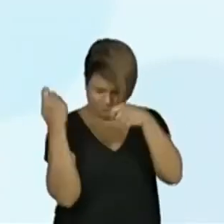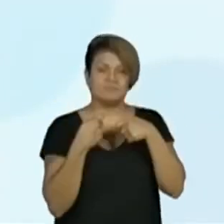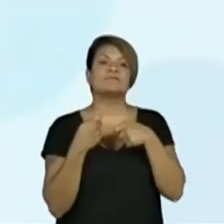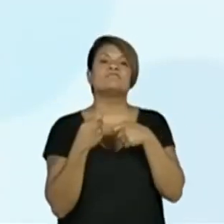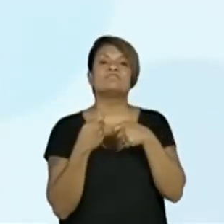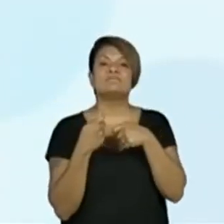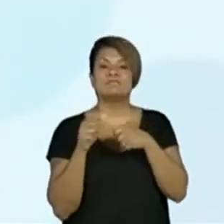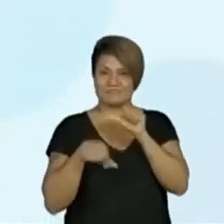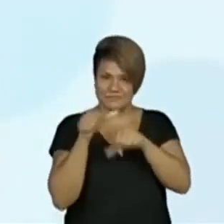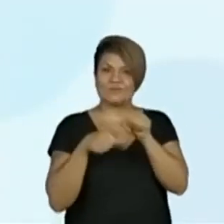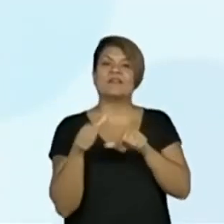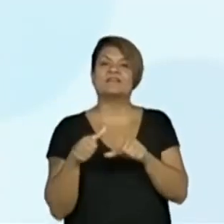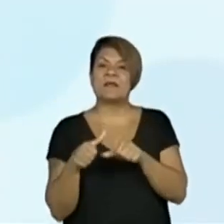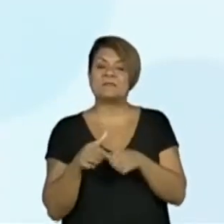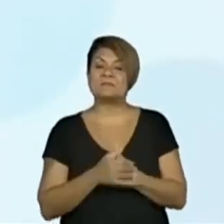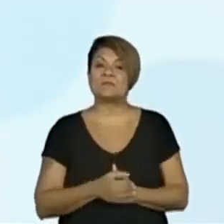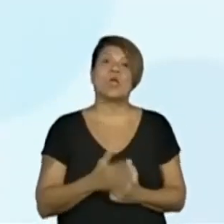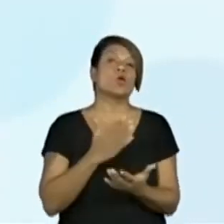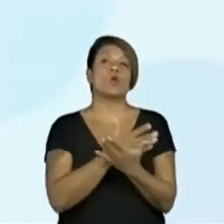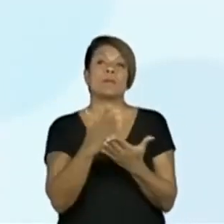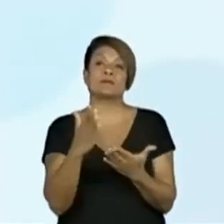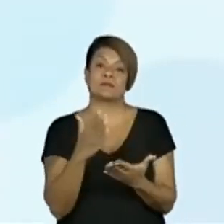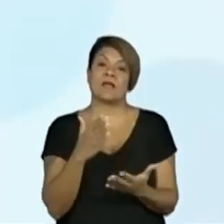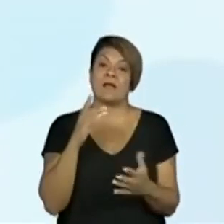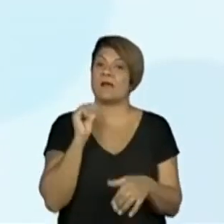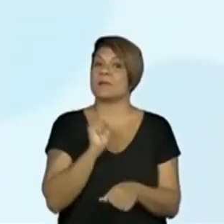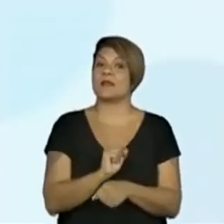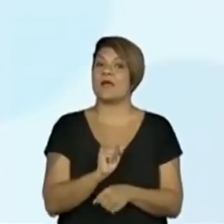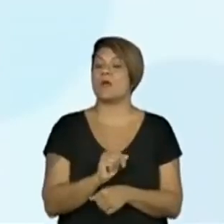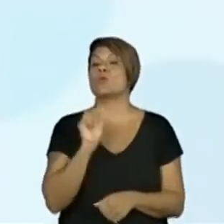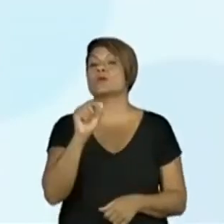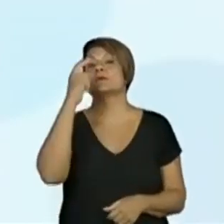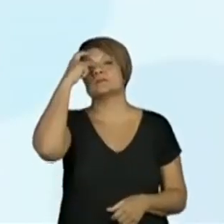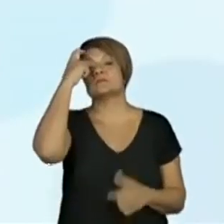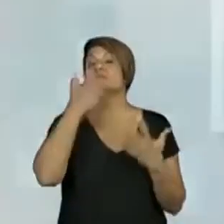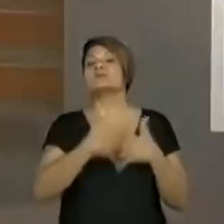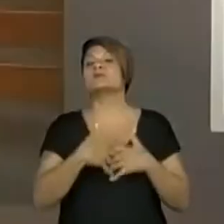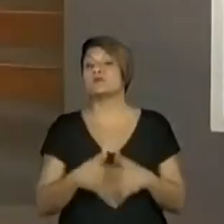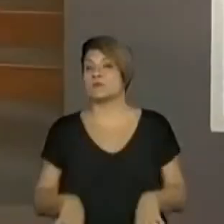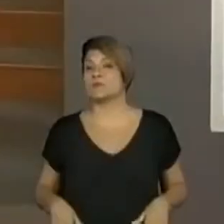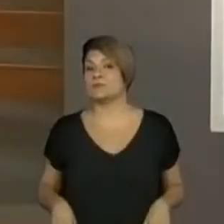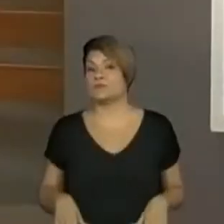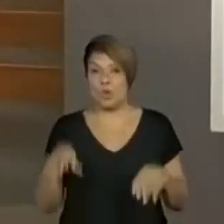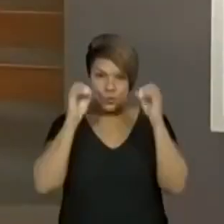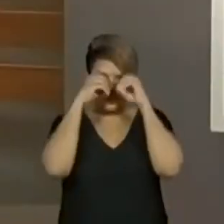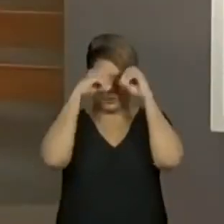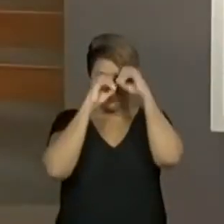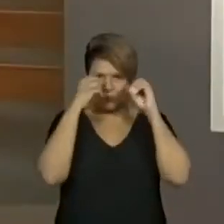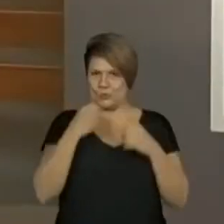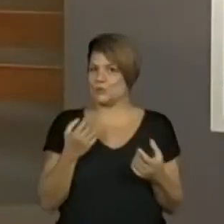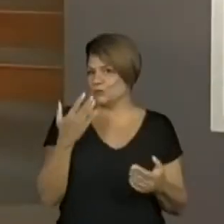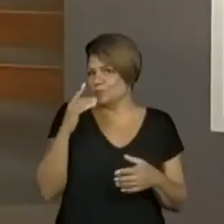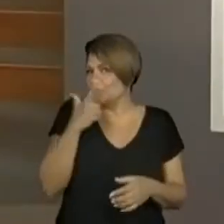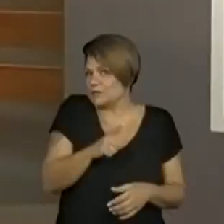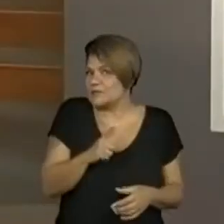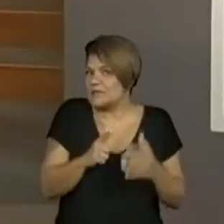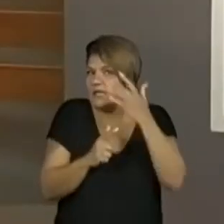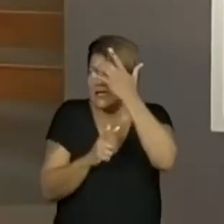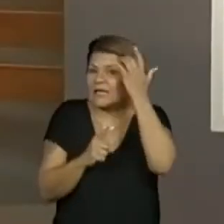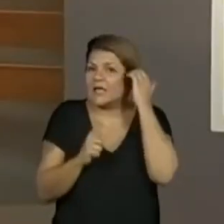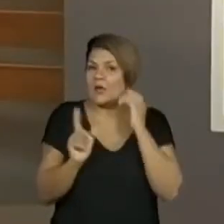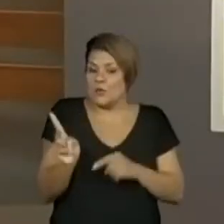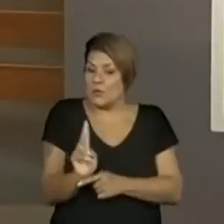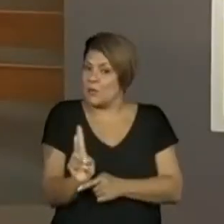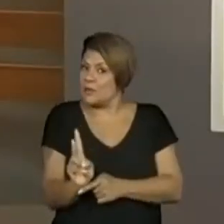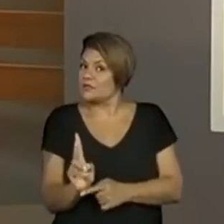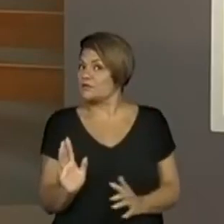E a gente tem que parar mesmo, né, professora? Começar a ter... Qual é a hipótese? O que vocês pensaram? Será que o noturno vai conseguir? Será que o guardião dá conta?